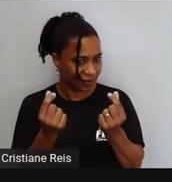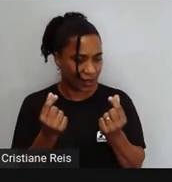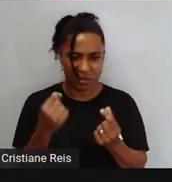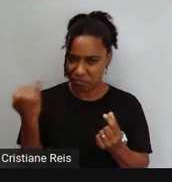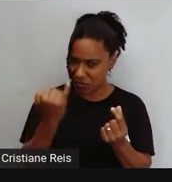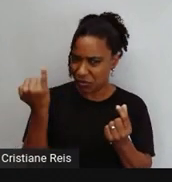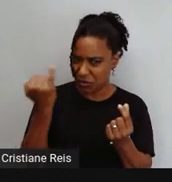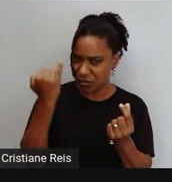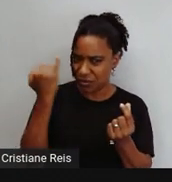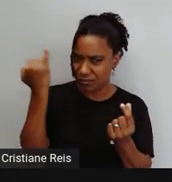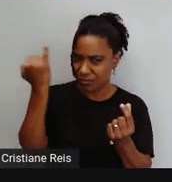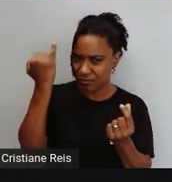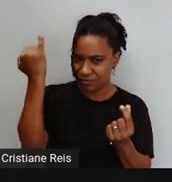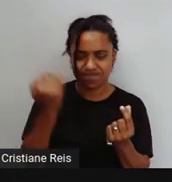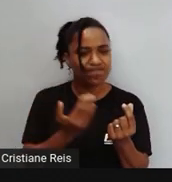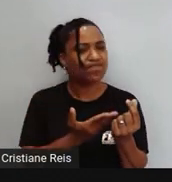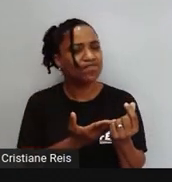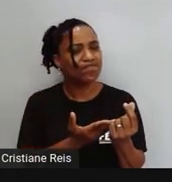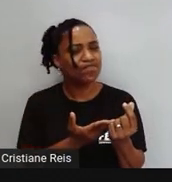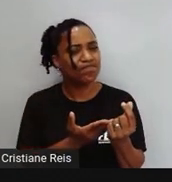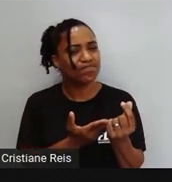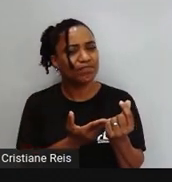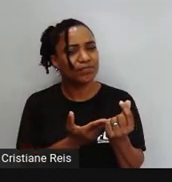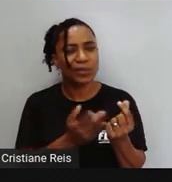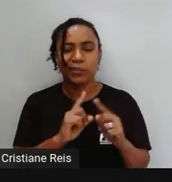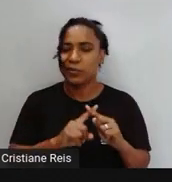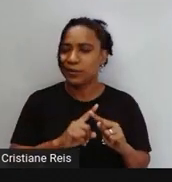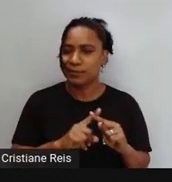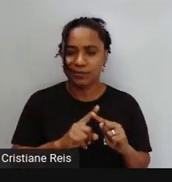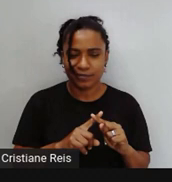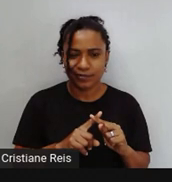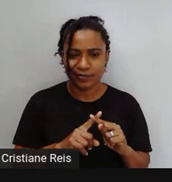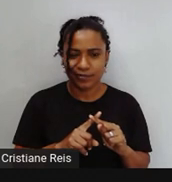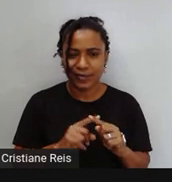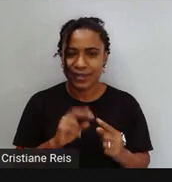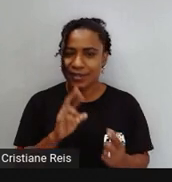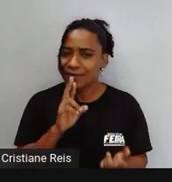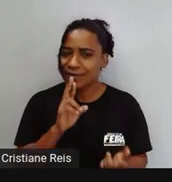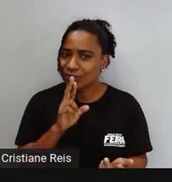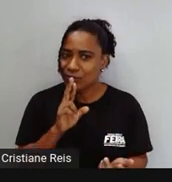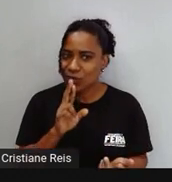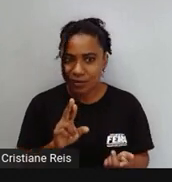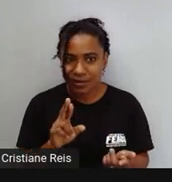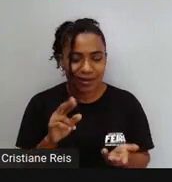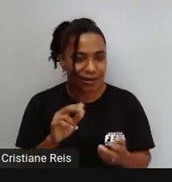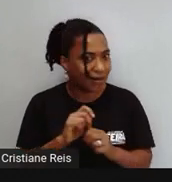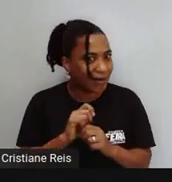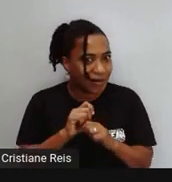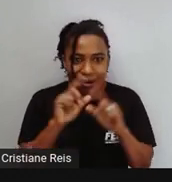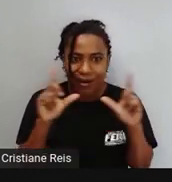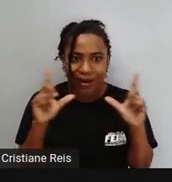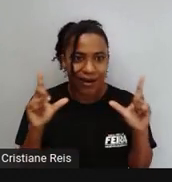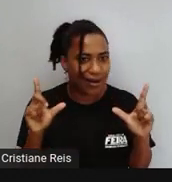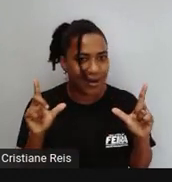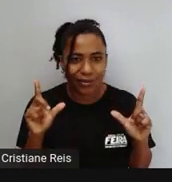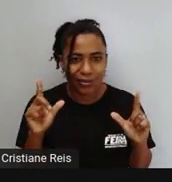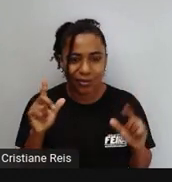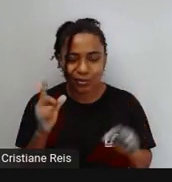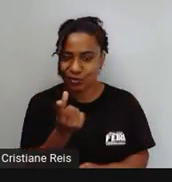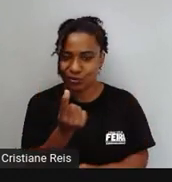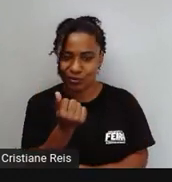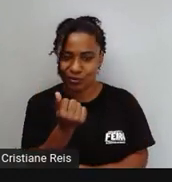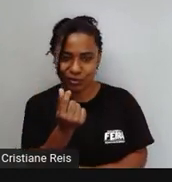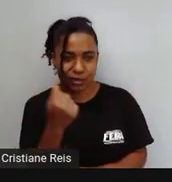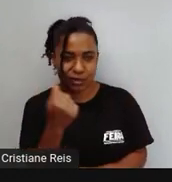você? Por quê? Gente, a resposta é óbvia. É claro que o dinheiro é importante para nós.